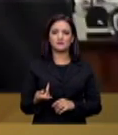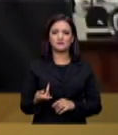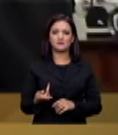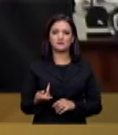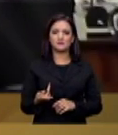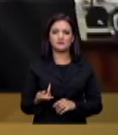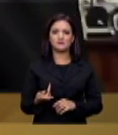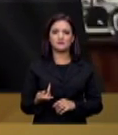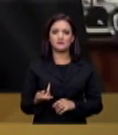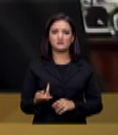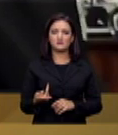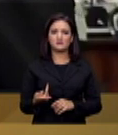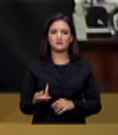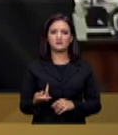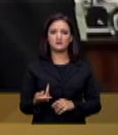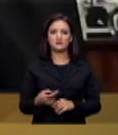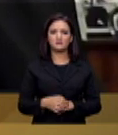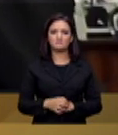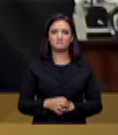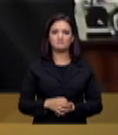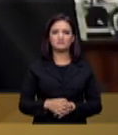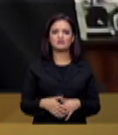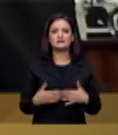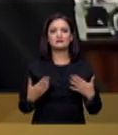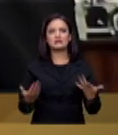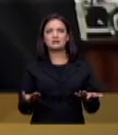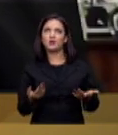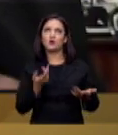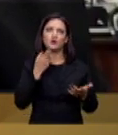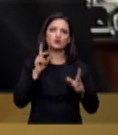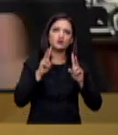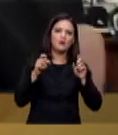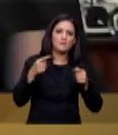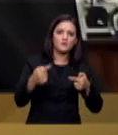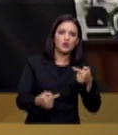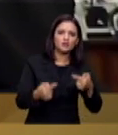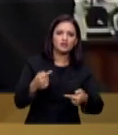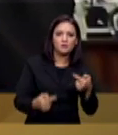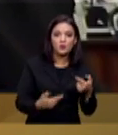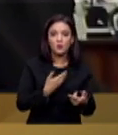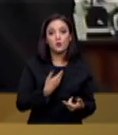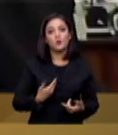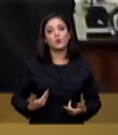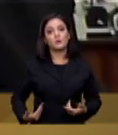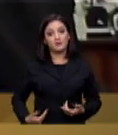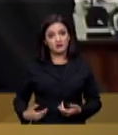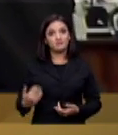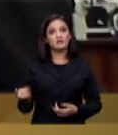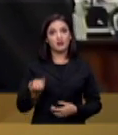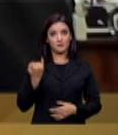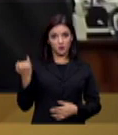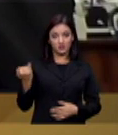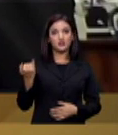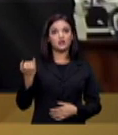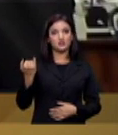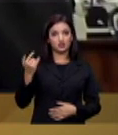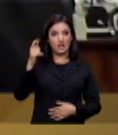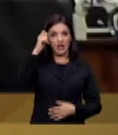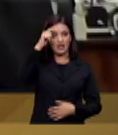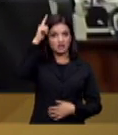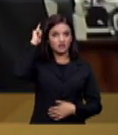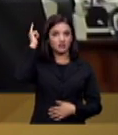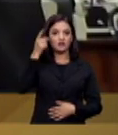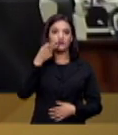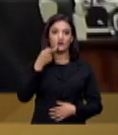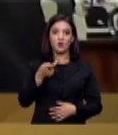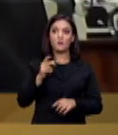tendo em vista a questão de política pública, que é essencial, o ministro Alexandre demonstrou isto, né, isto